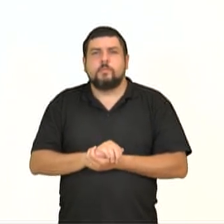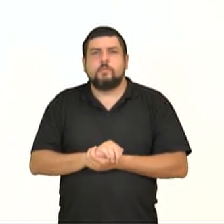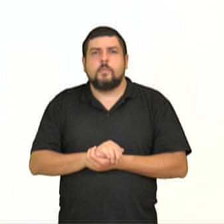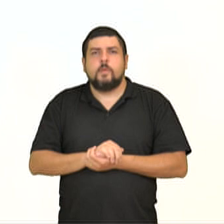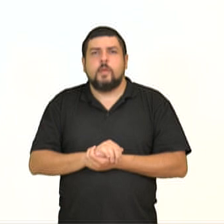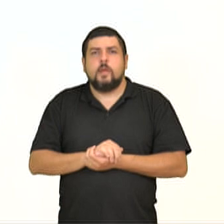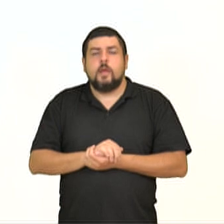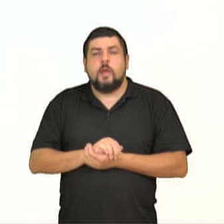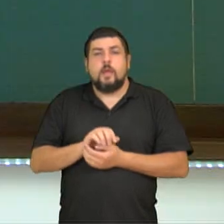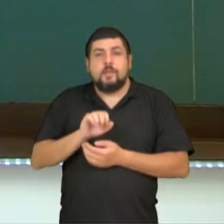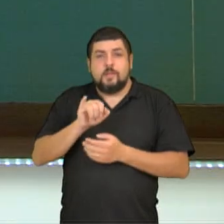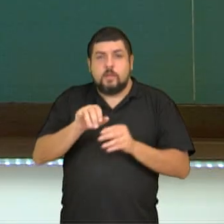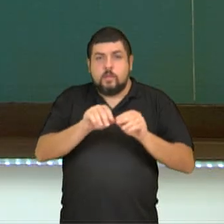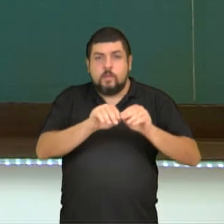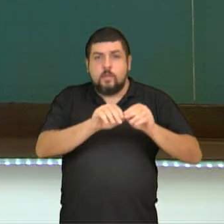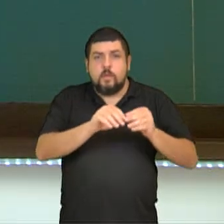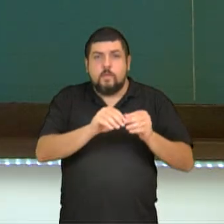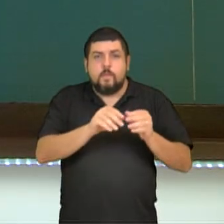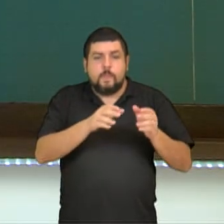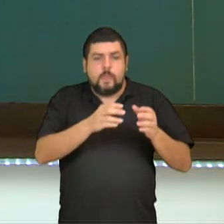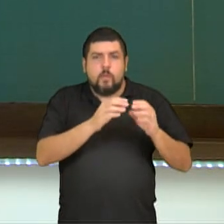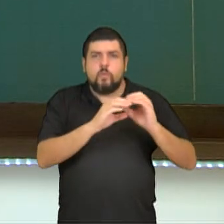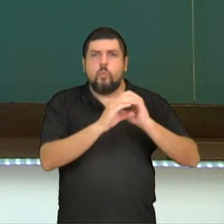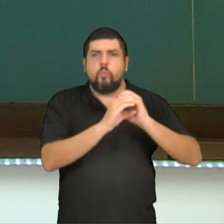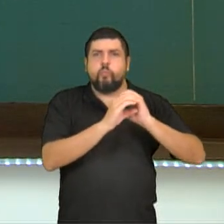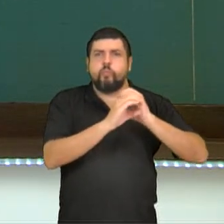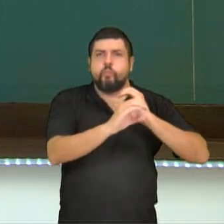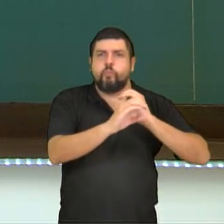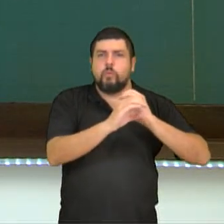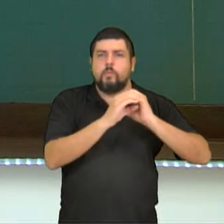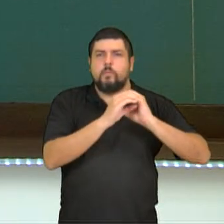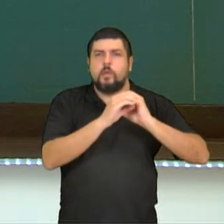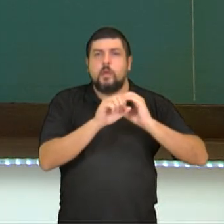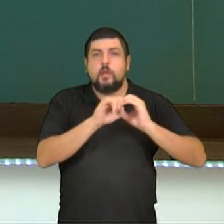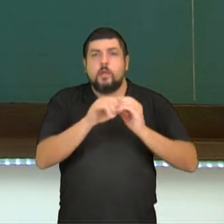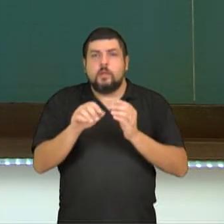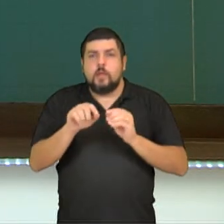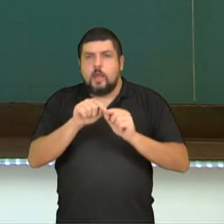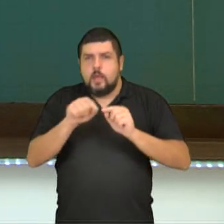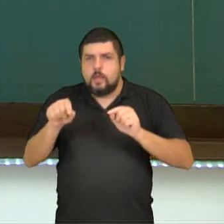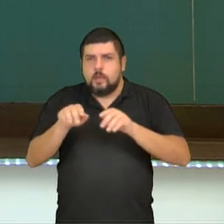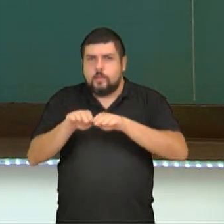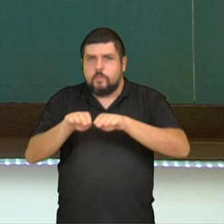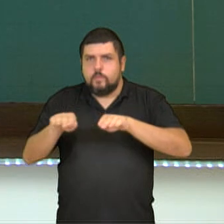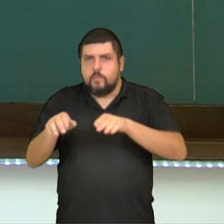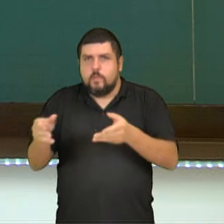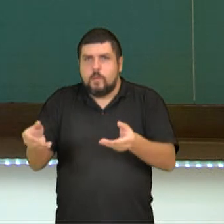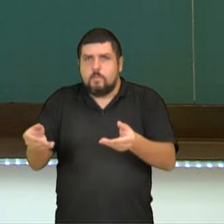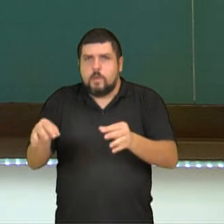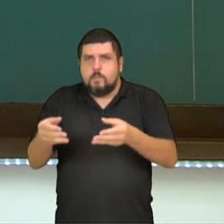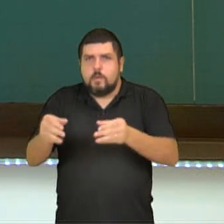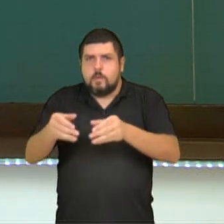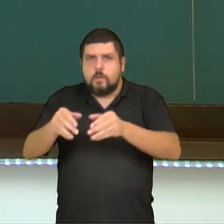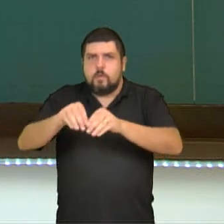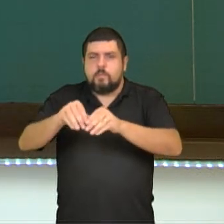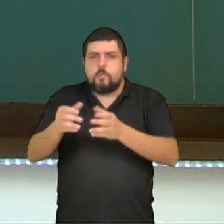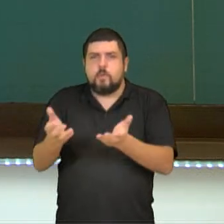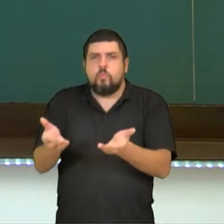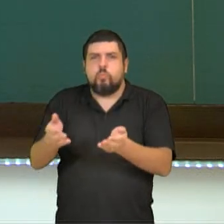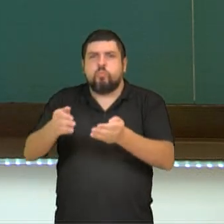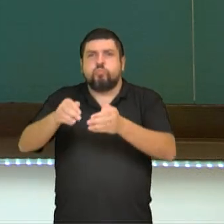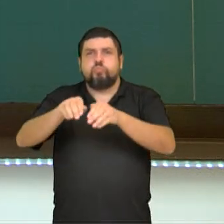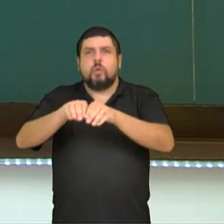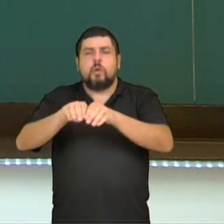ao serem desdobrados, ou seja, ao serem dobrados, então se eu dobrar aqui, vai acontecer o quê? Vai fazer uma